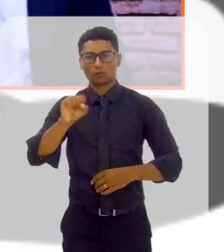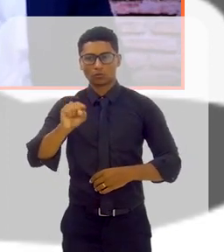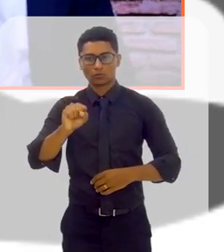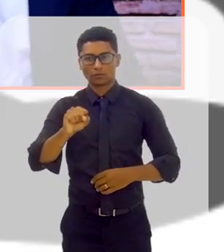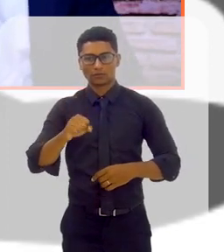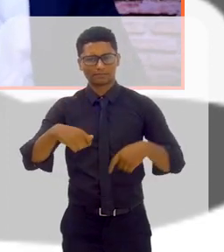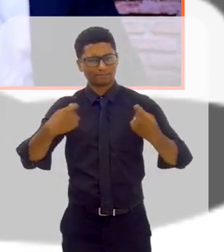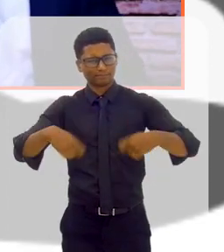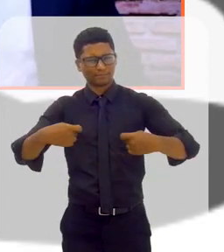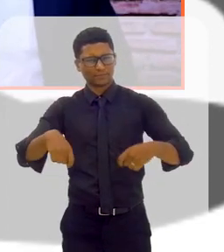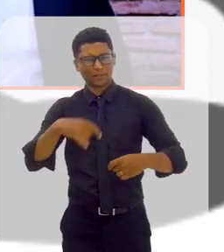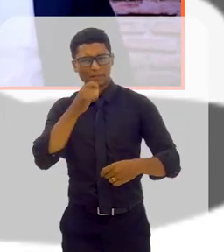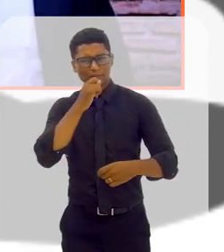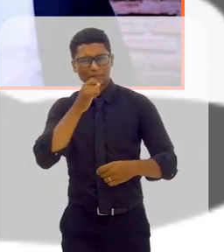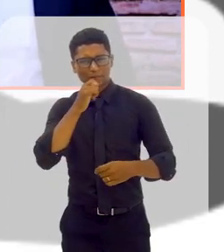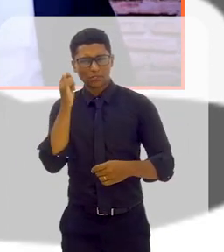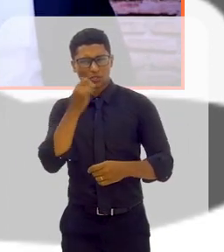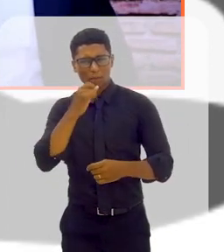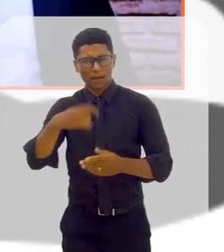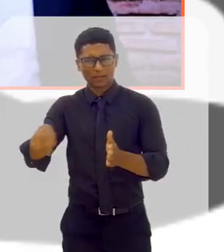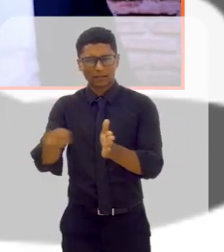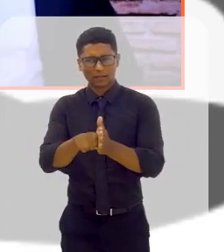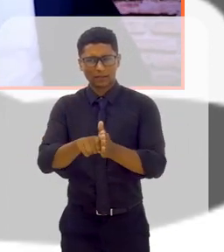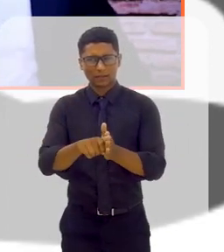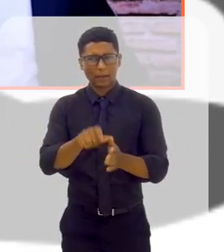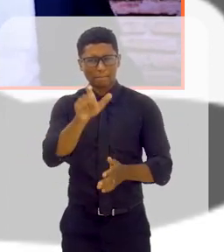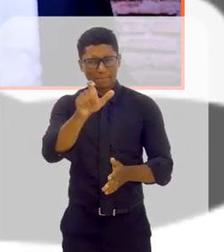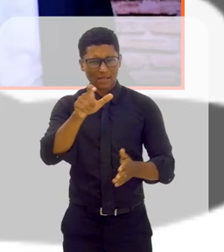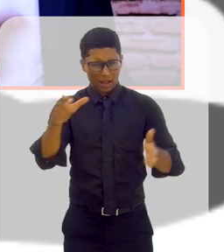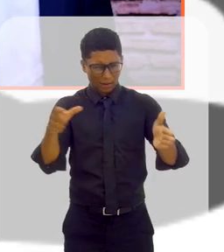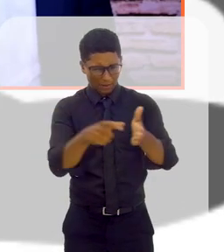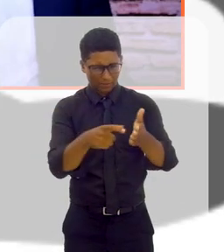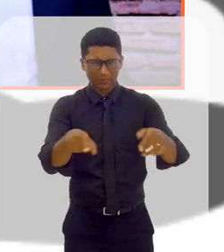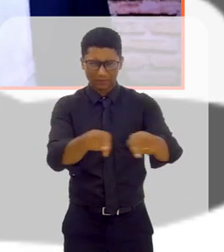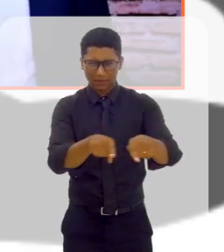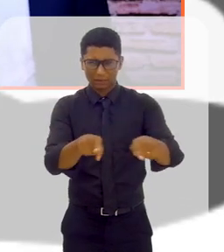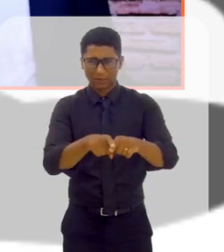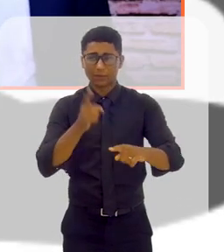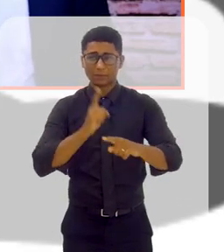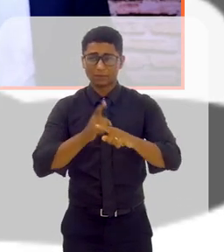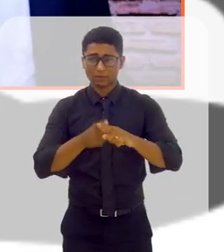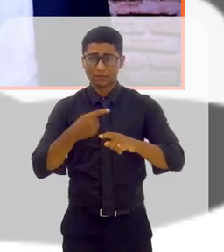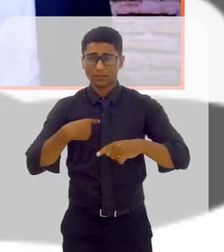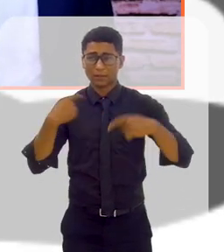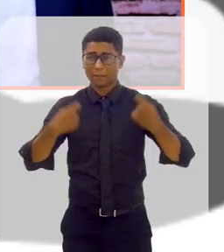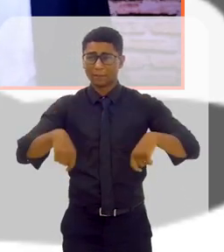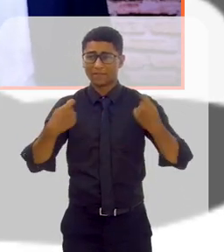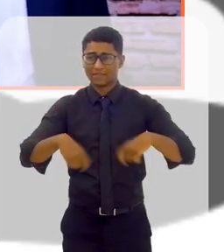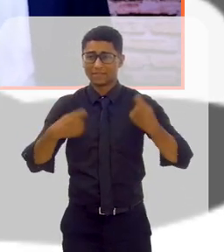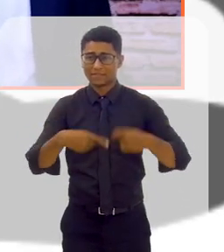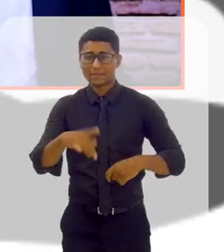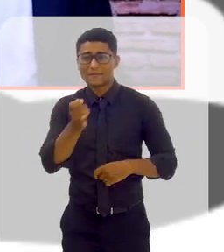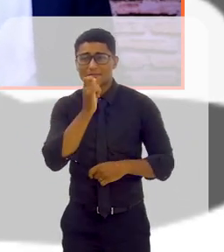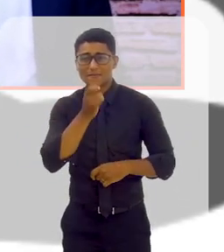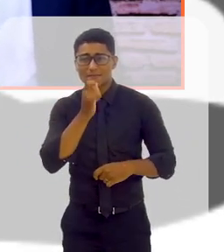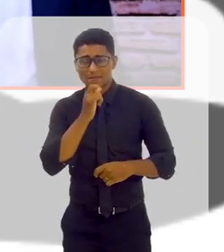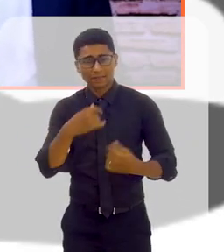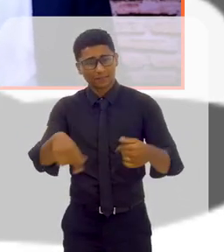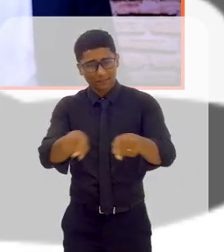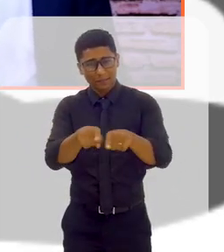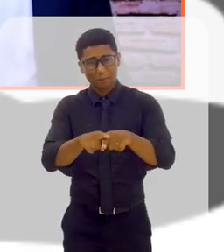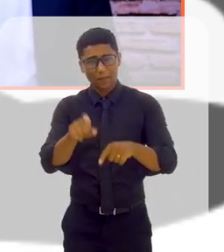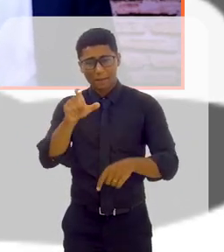você falou que tinha que ligar na tomada a pilha tá valendo também porque eu preciso carregar ela numa tomada doméstica